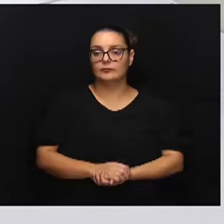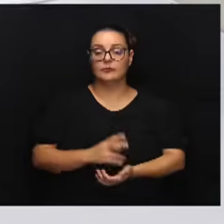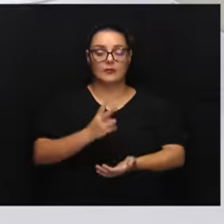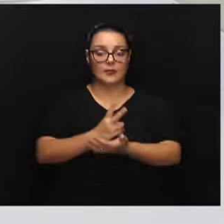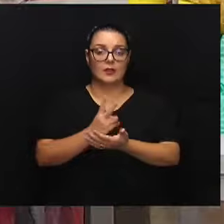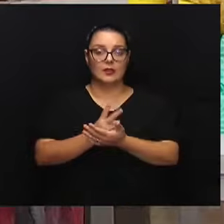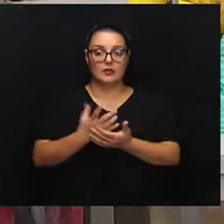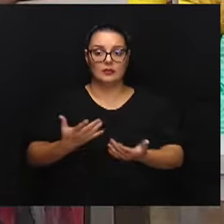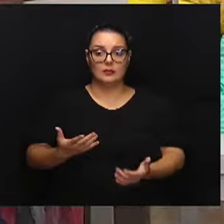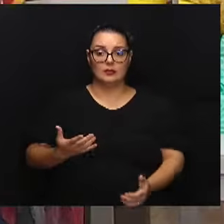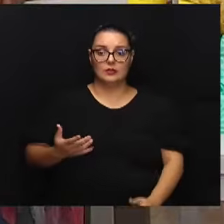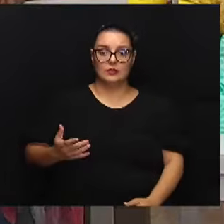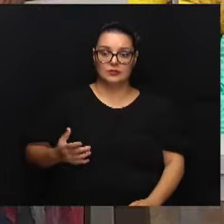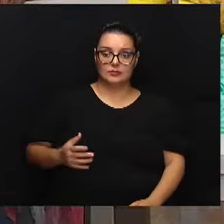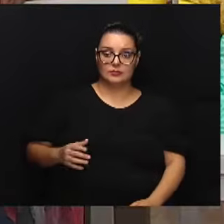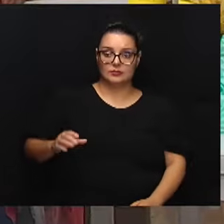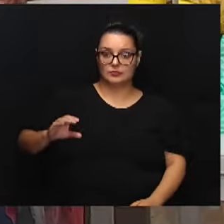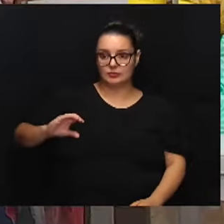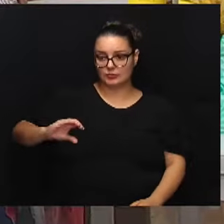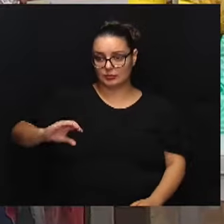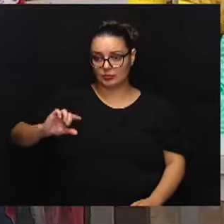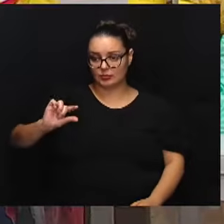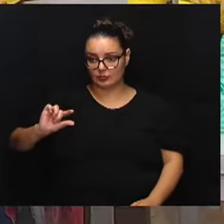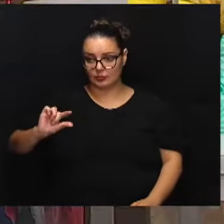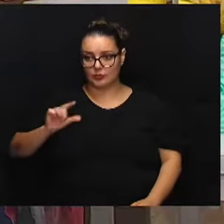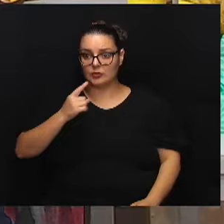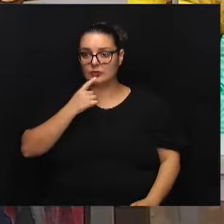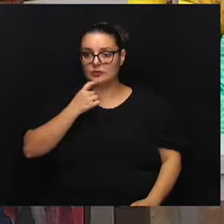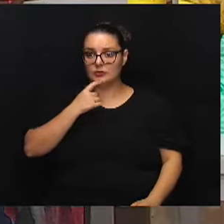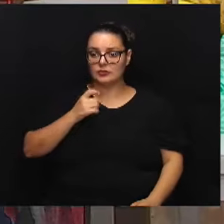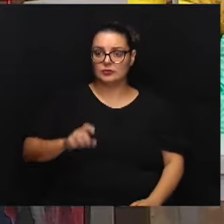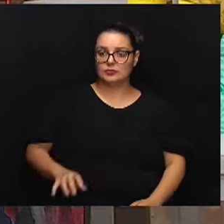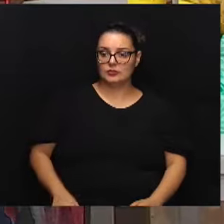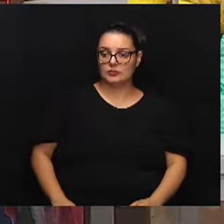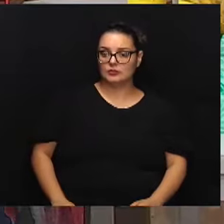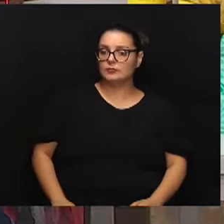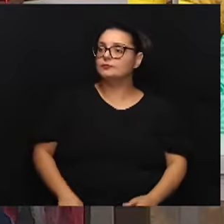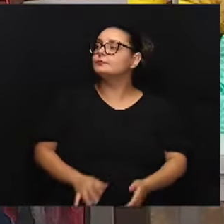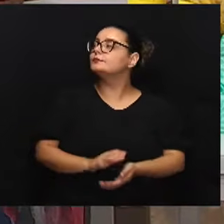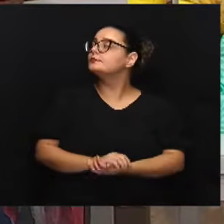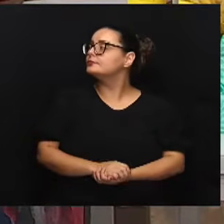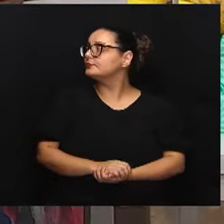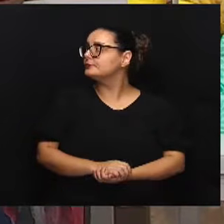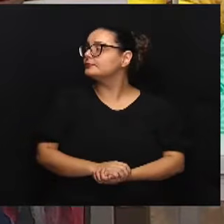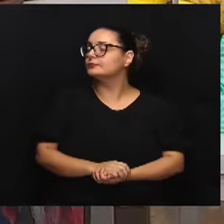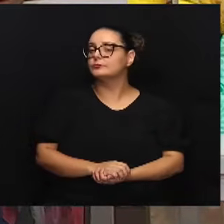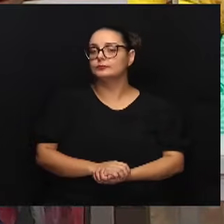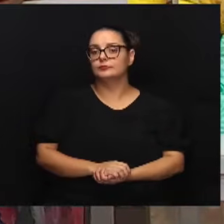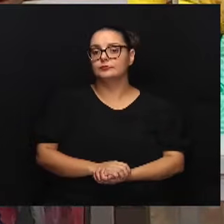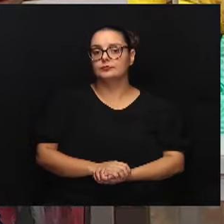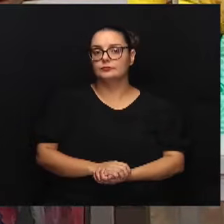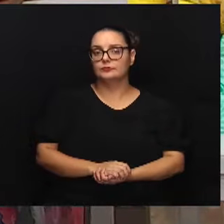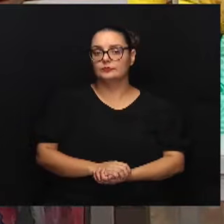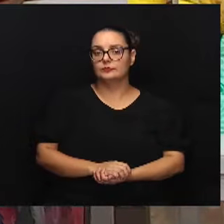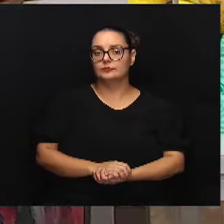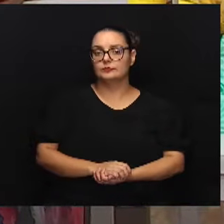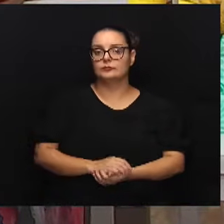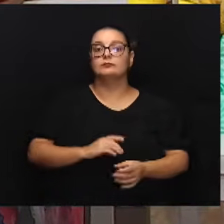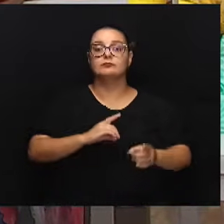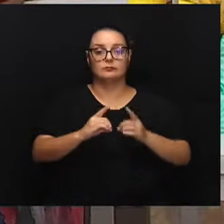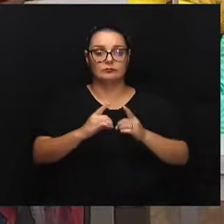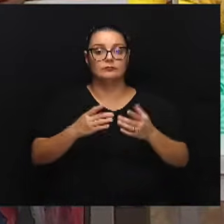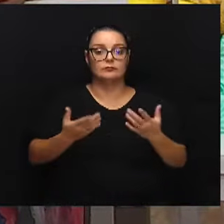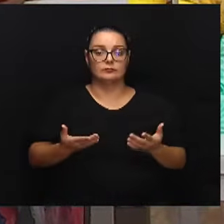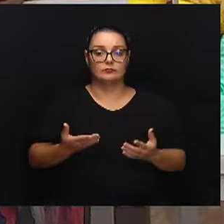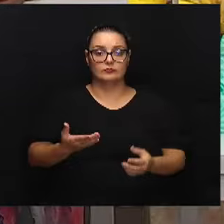de lado, assim, ó. Vou colocar um pouquinho de vermelho, né? Bem didático mesmo,